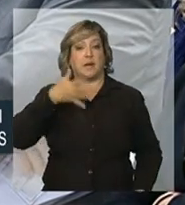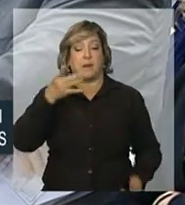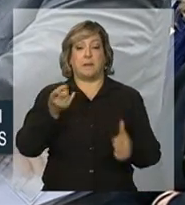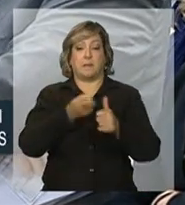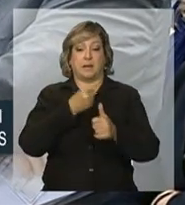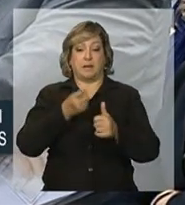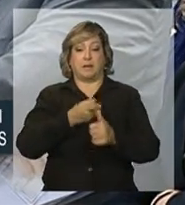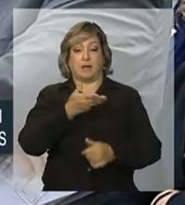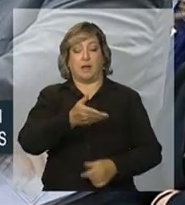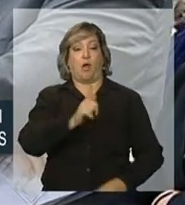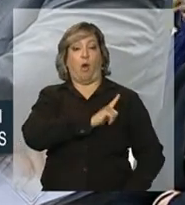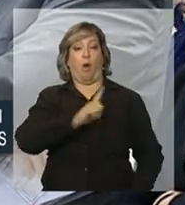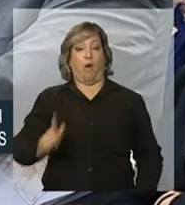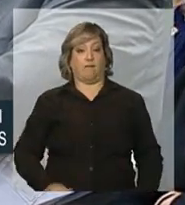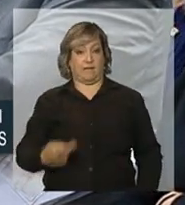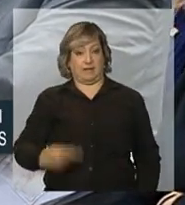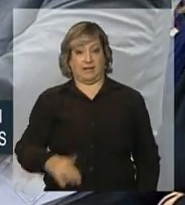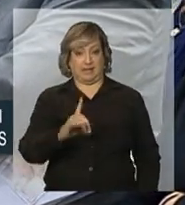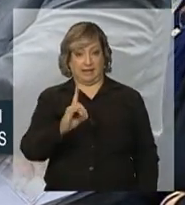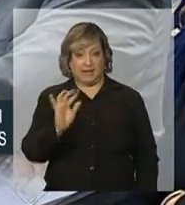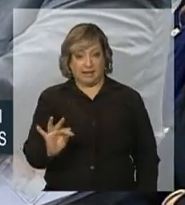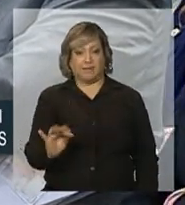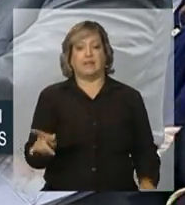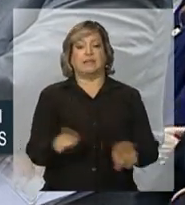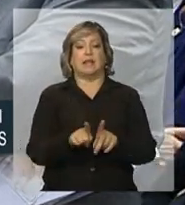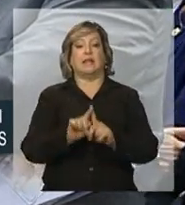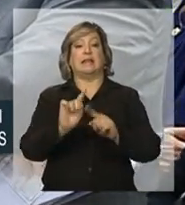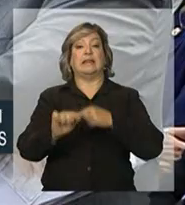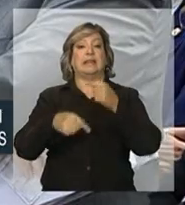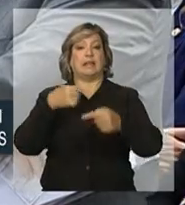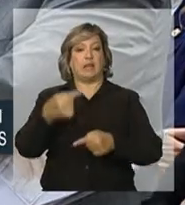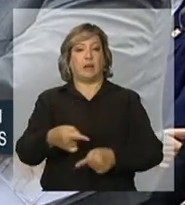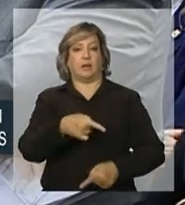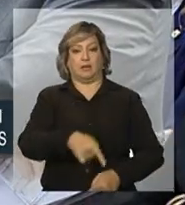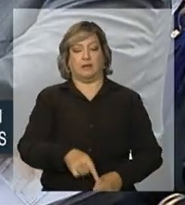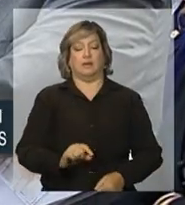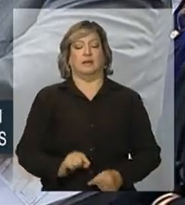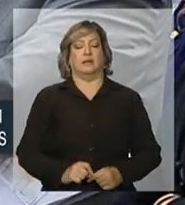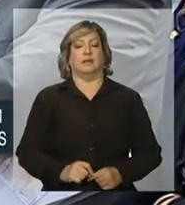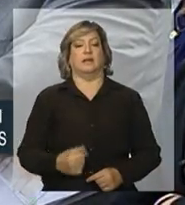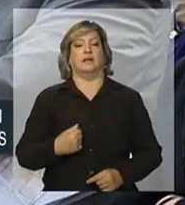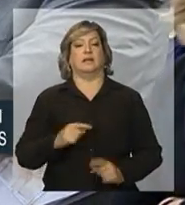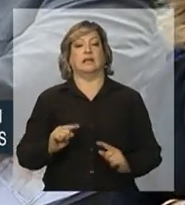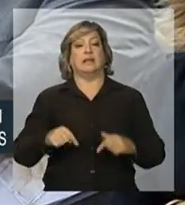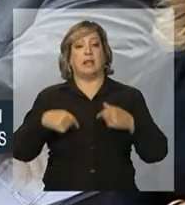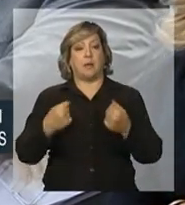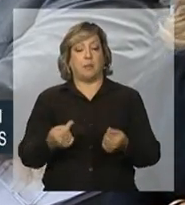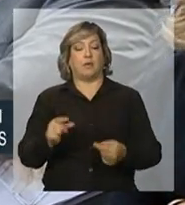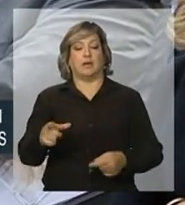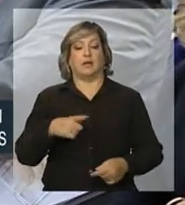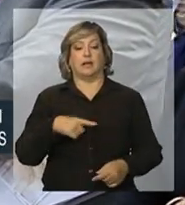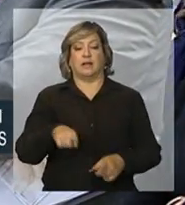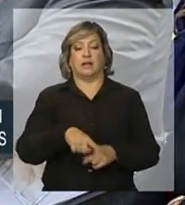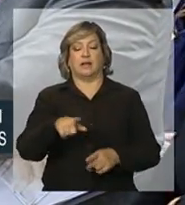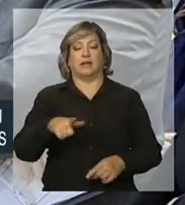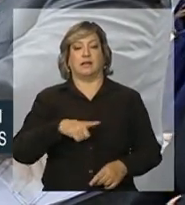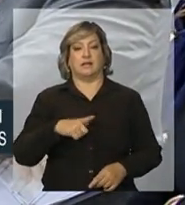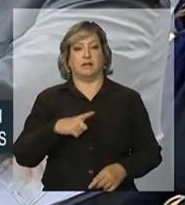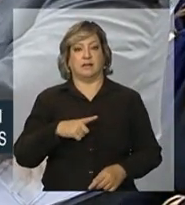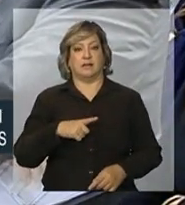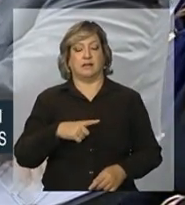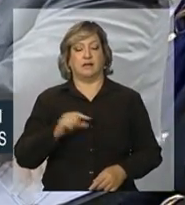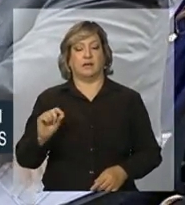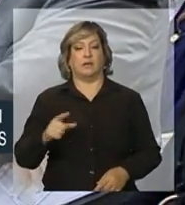primeiro, para o governador e depois o governador aqui do Distrito Federal, o governador Agnello,